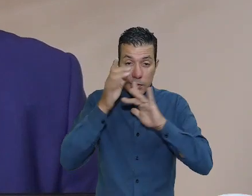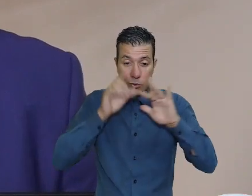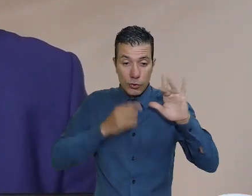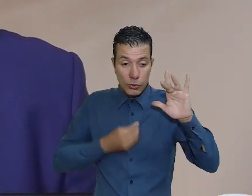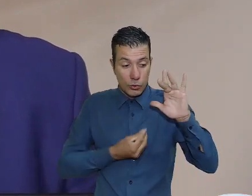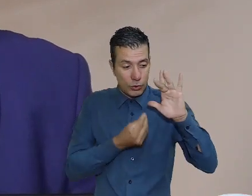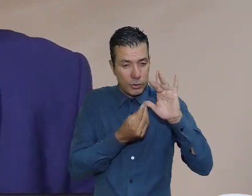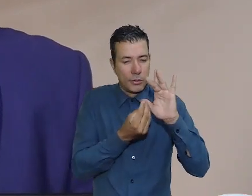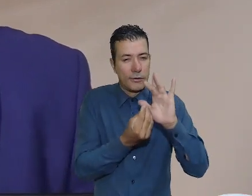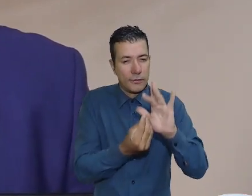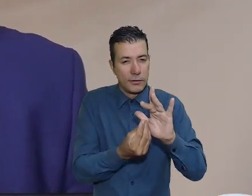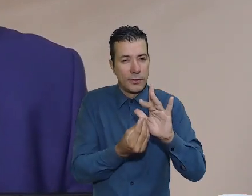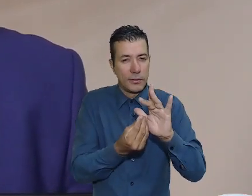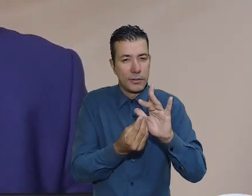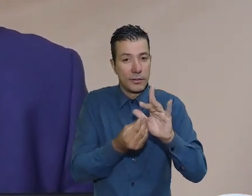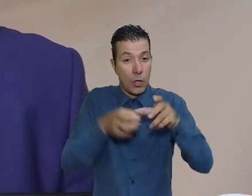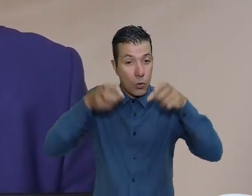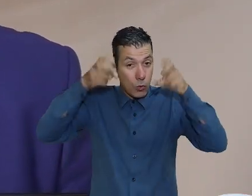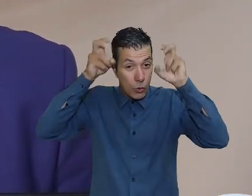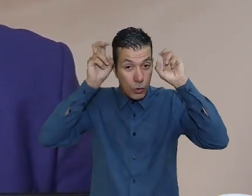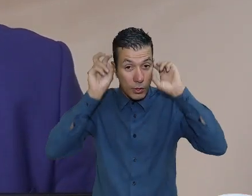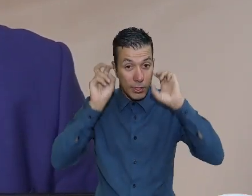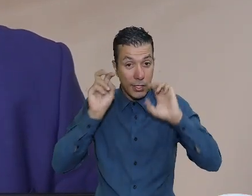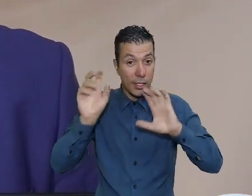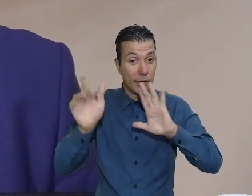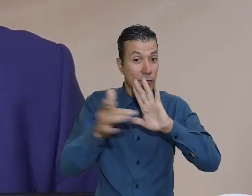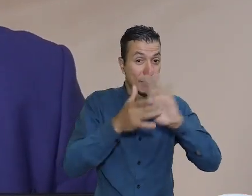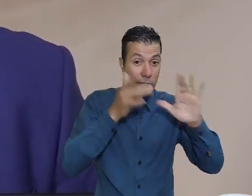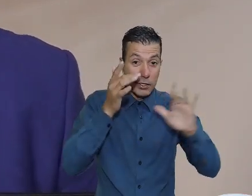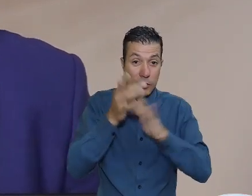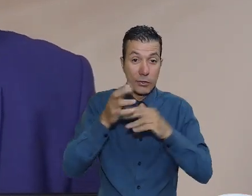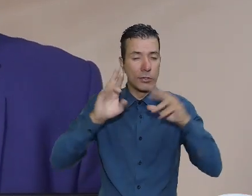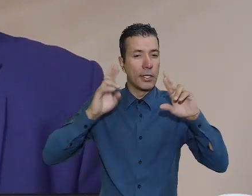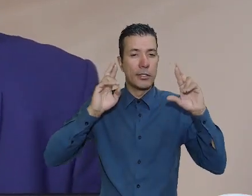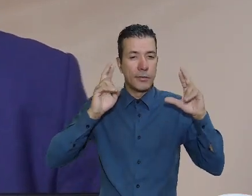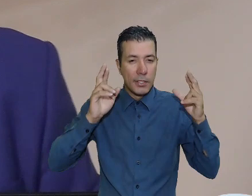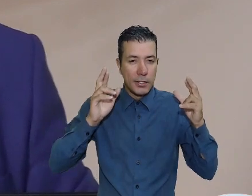o Cordeiro, ele é esperança, ele é segurança nos